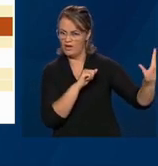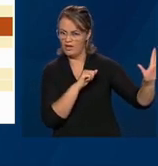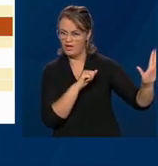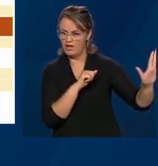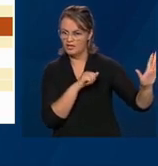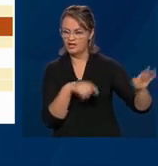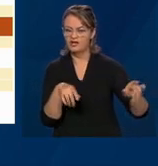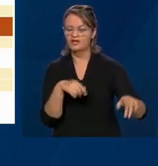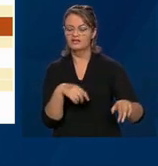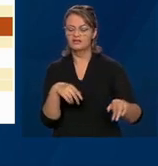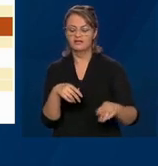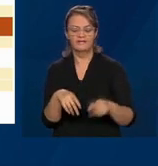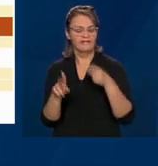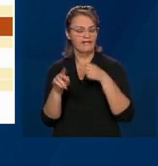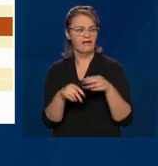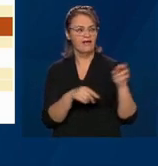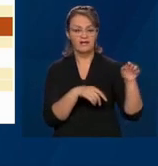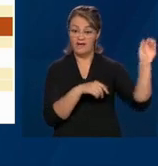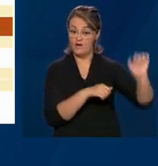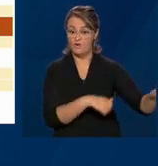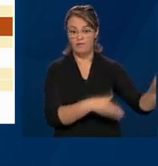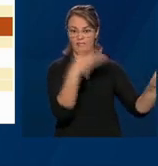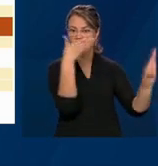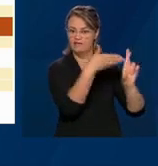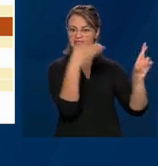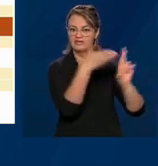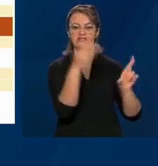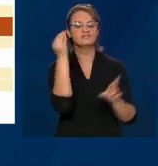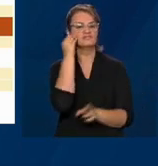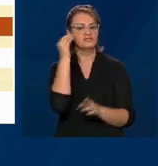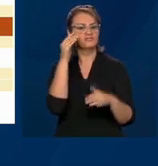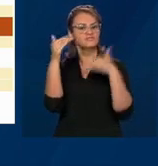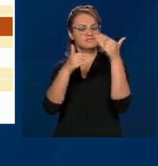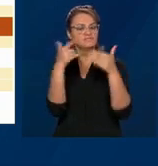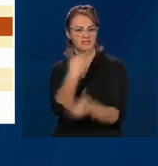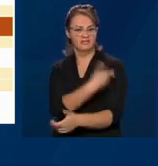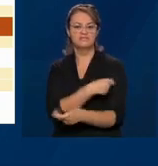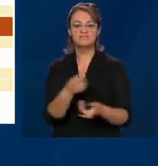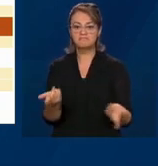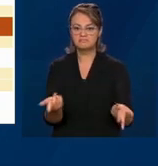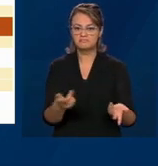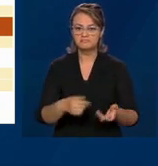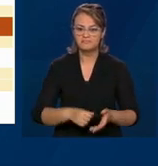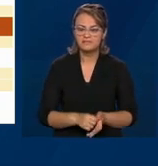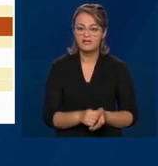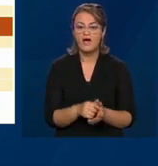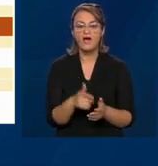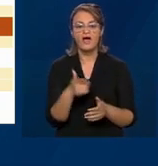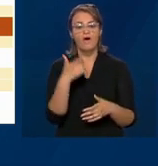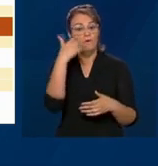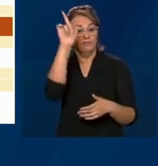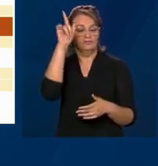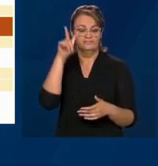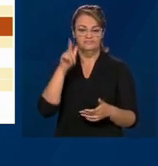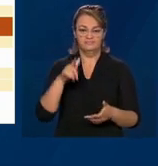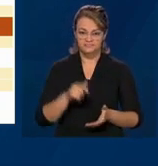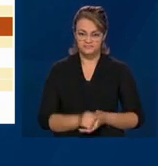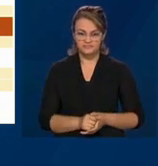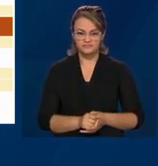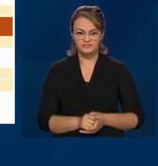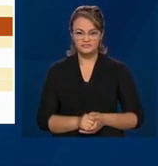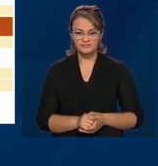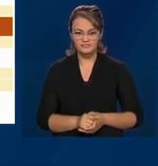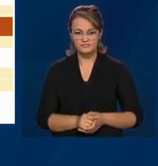foi utilizada como referência para alguns dos ensaios no desenvolvimento da vacina. Nesse questionamento, a gente viu que